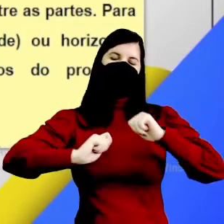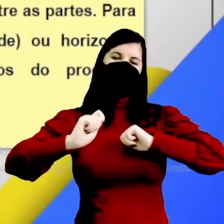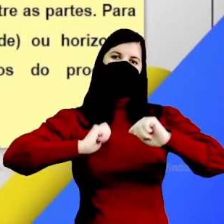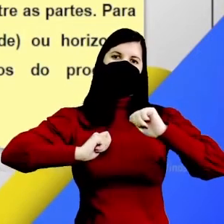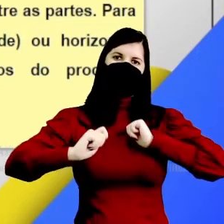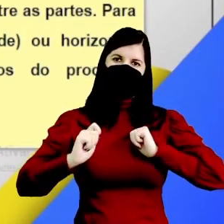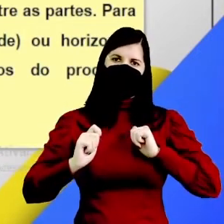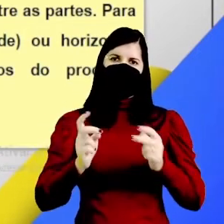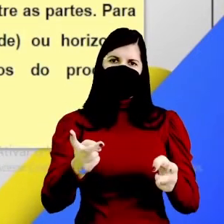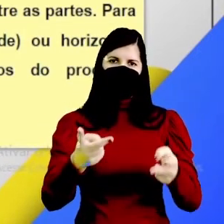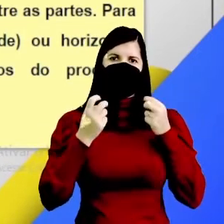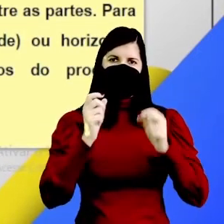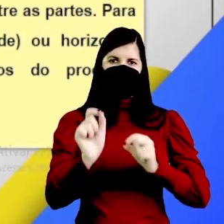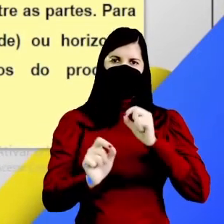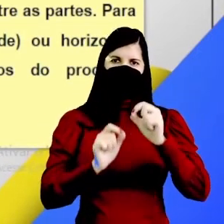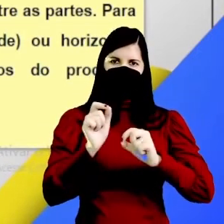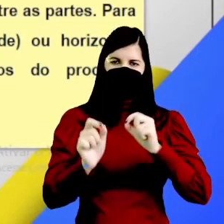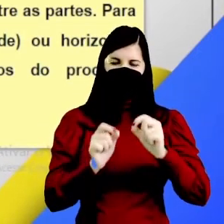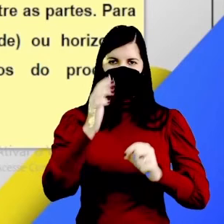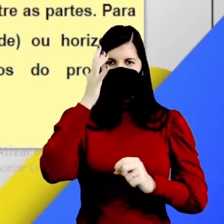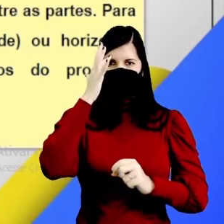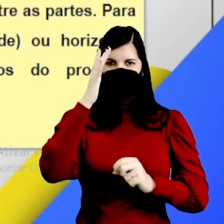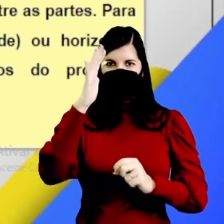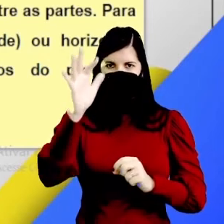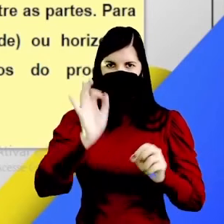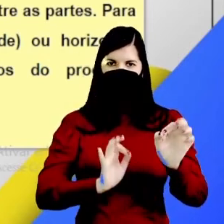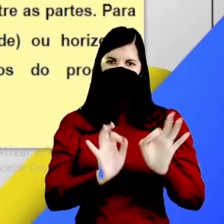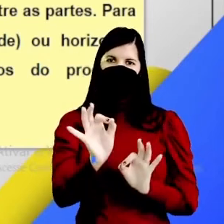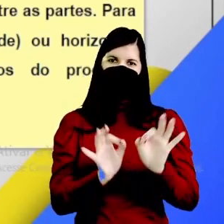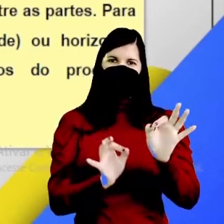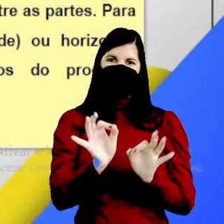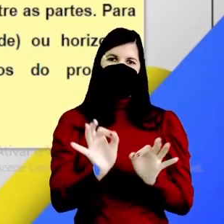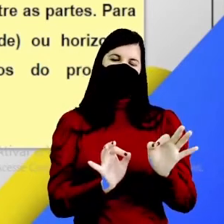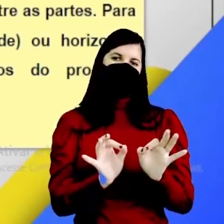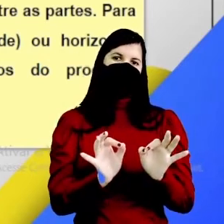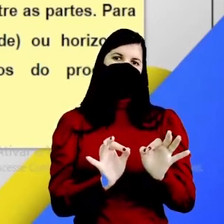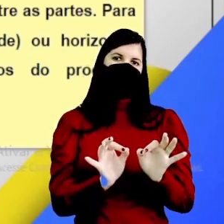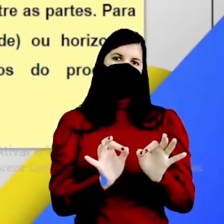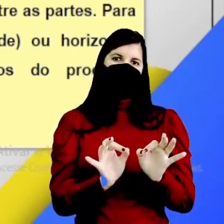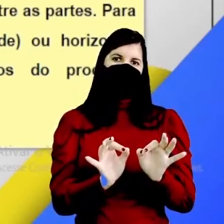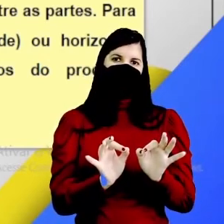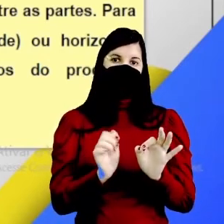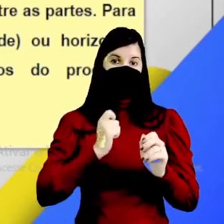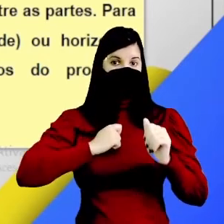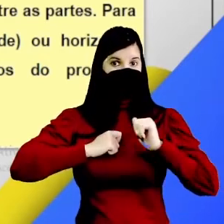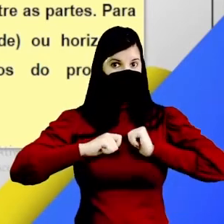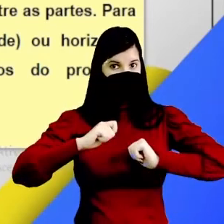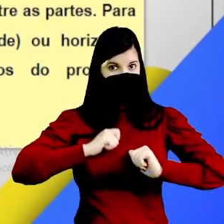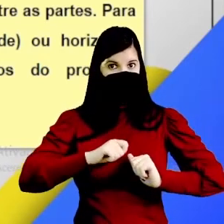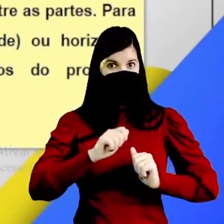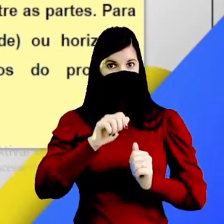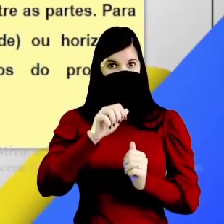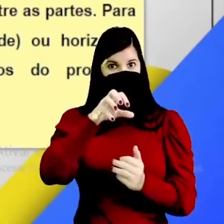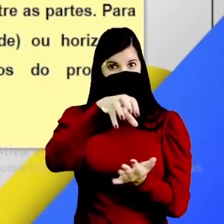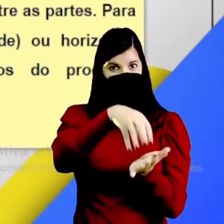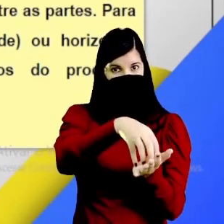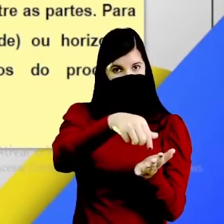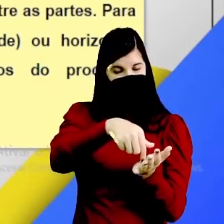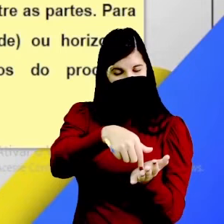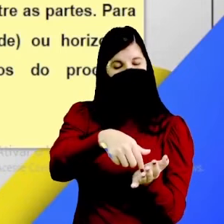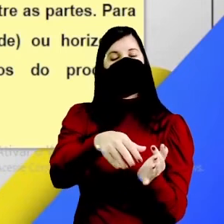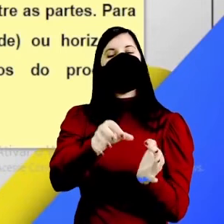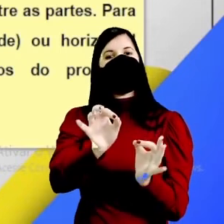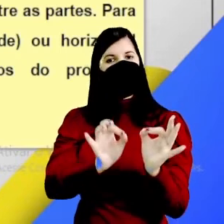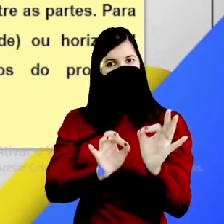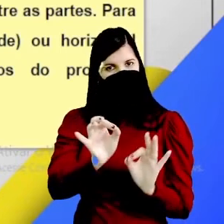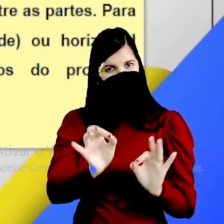Então, essa teoria, ela compreende o quê? Ela compreende uma teoria da organização. Então, sendo a administração a base científica. Diferente do Taylor, que a